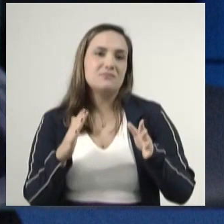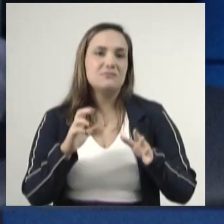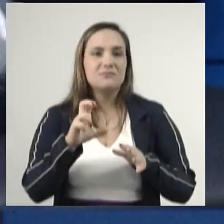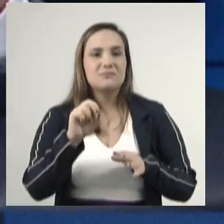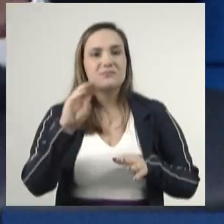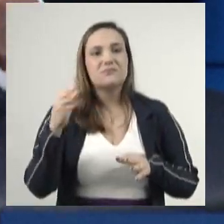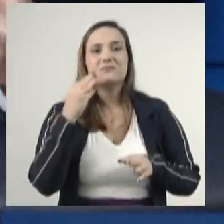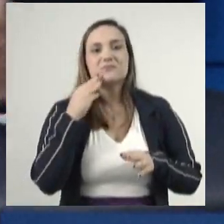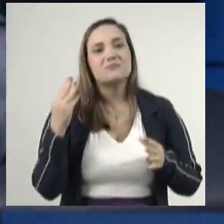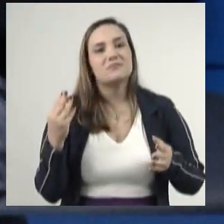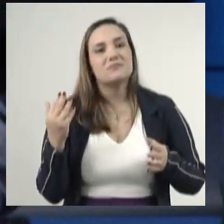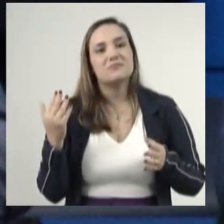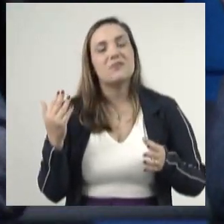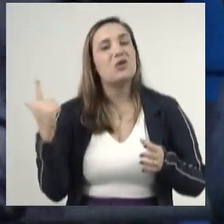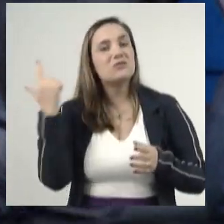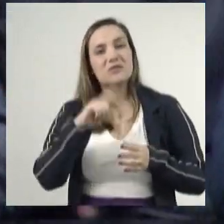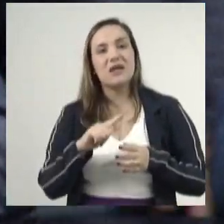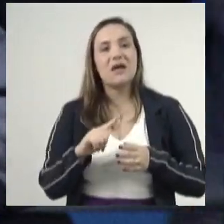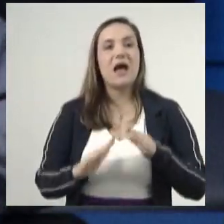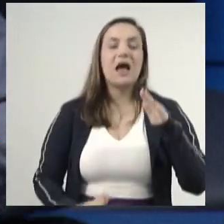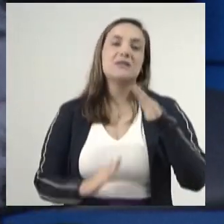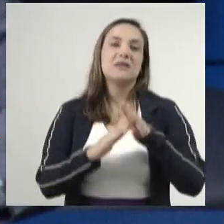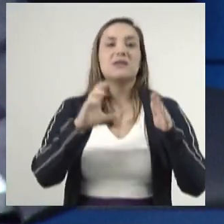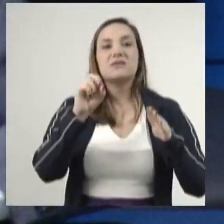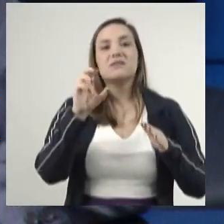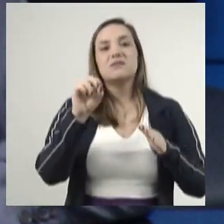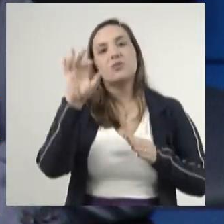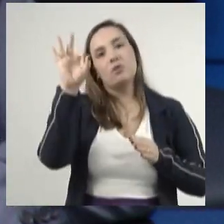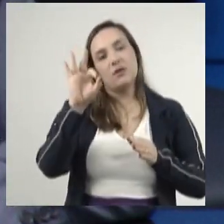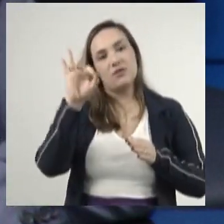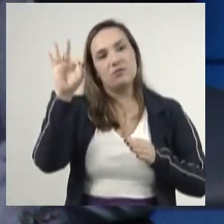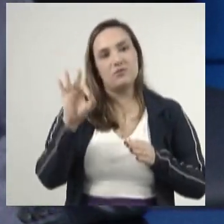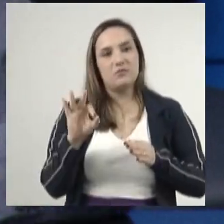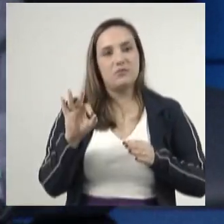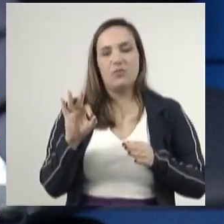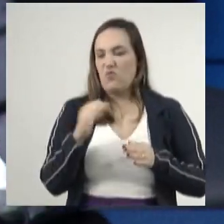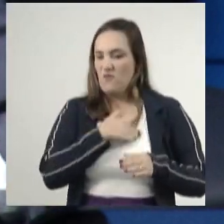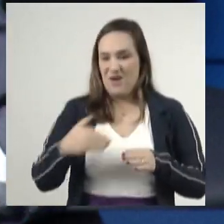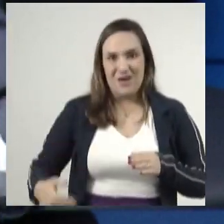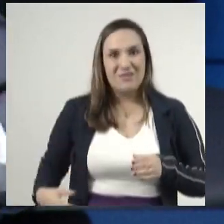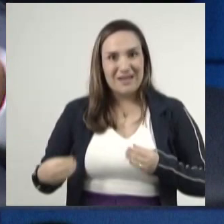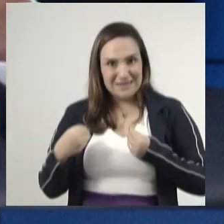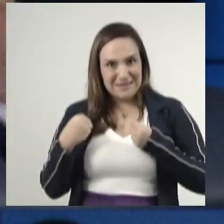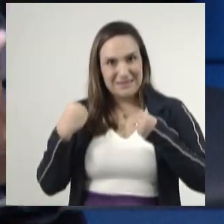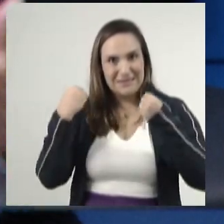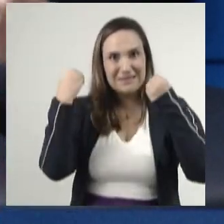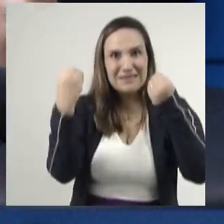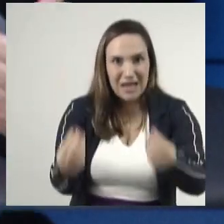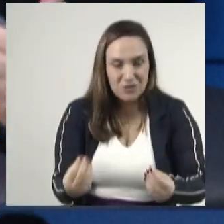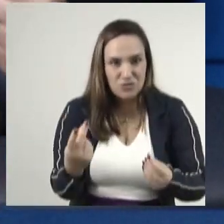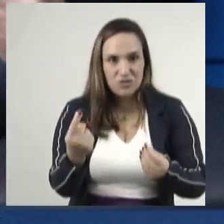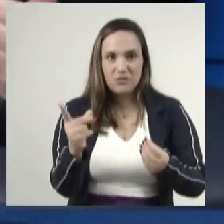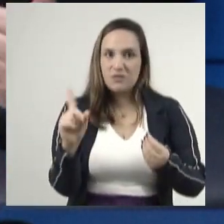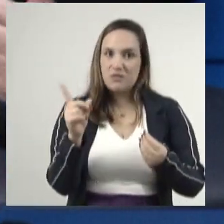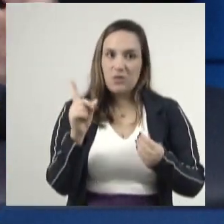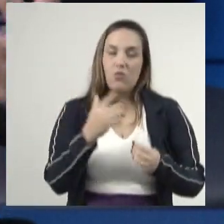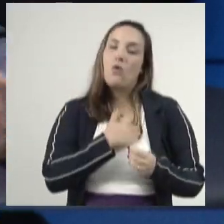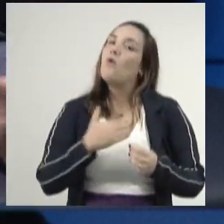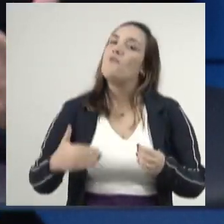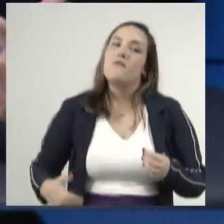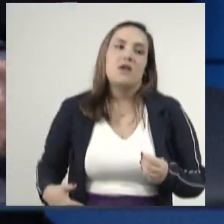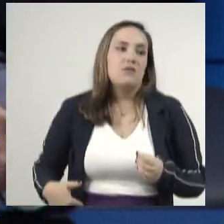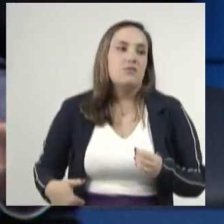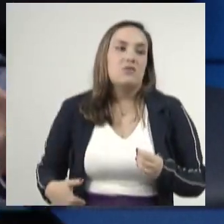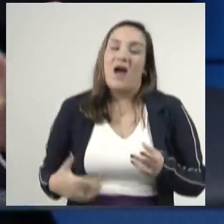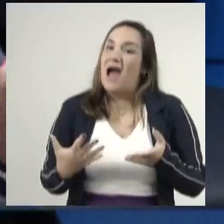possibilidade de ter até 50%. Não é do governo dar dinheiro, é do governo abrir mão de dinheiro para